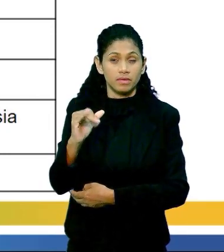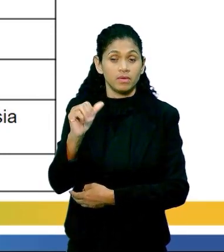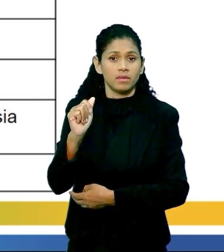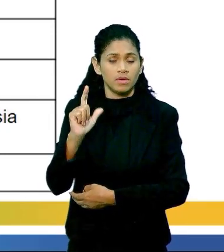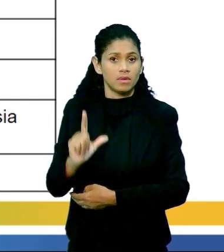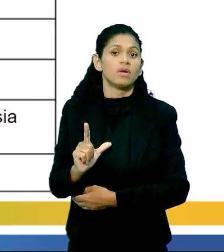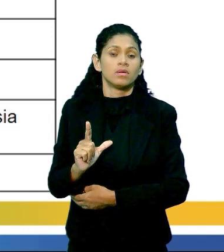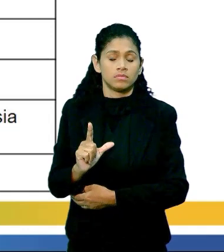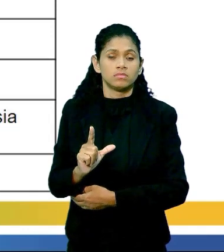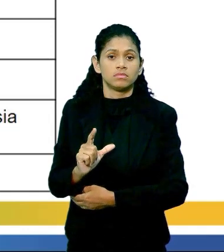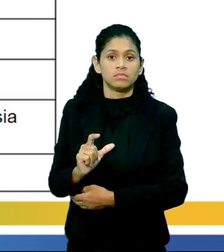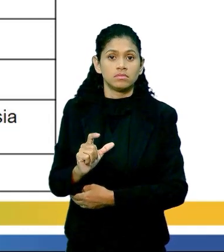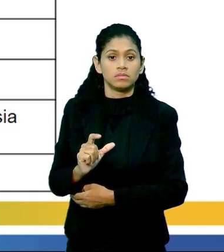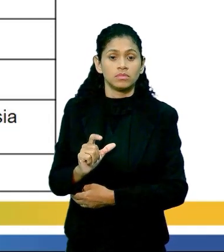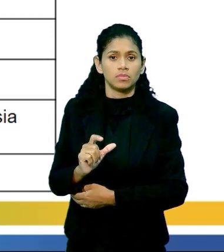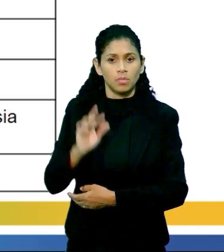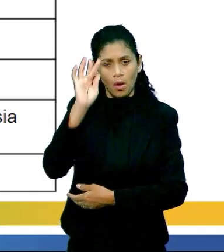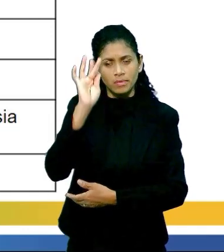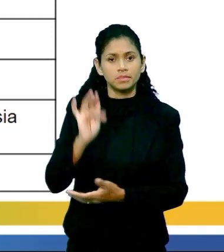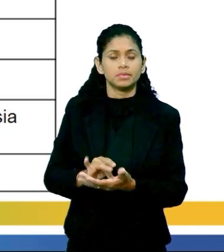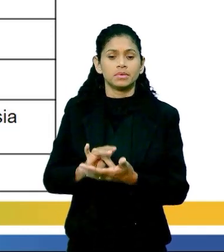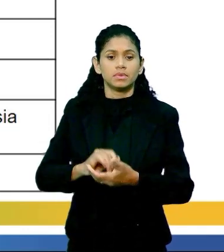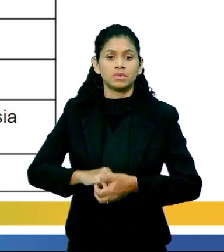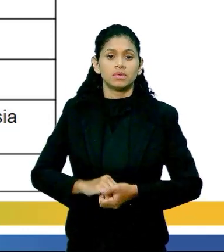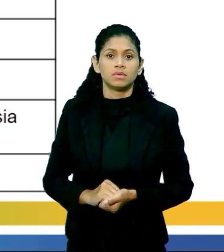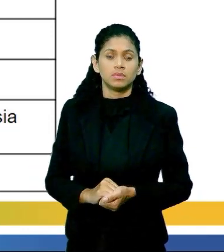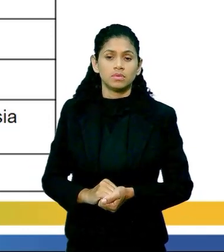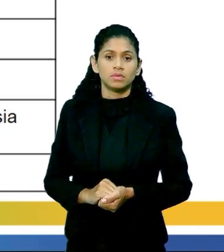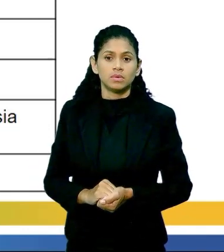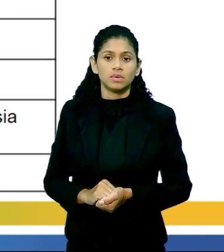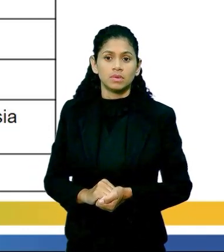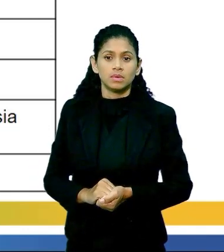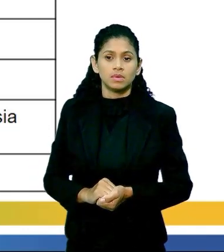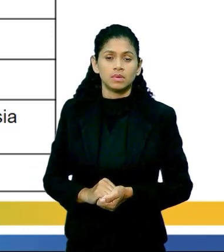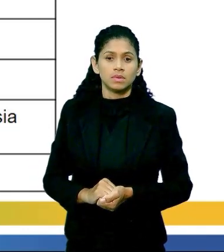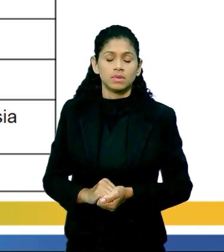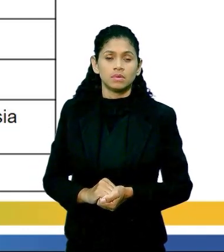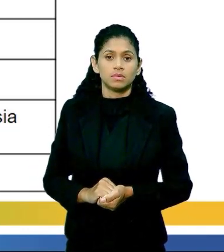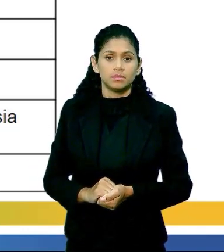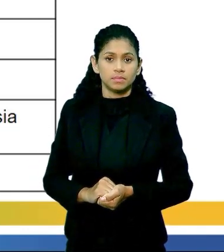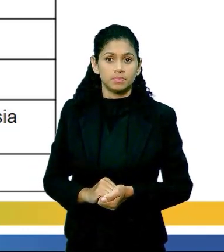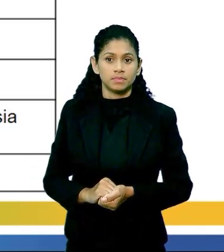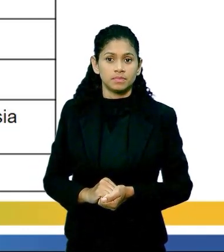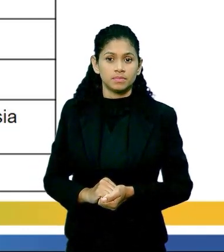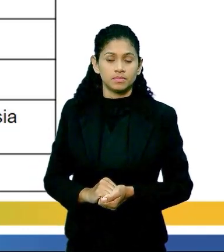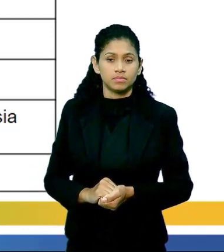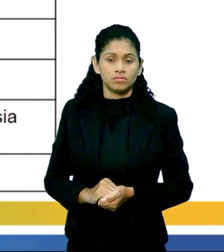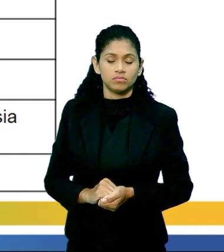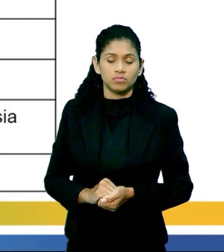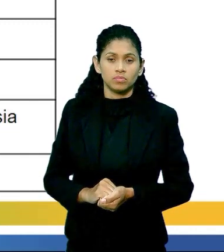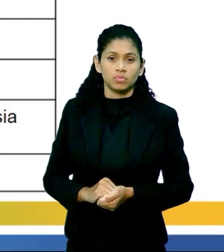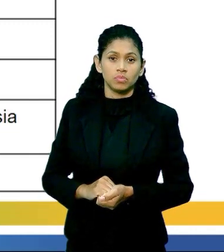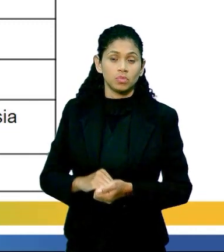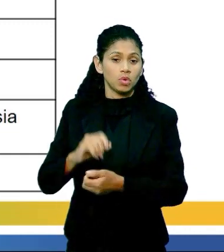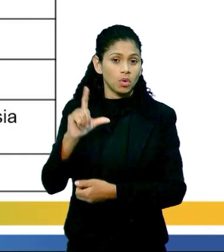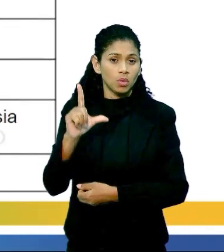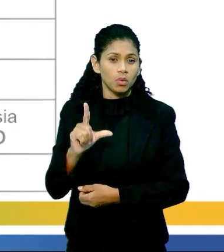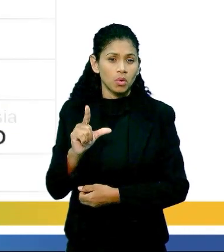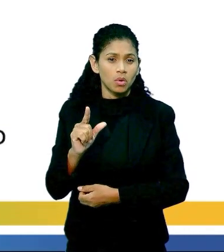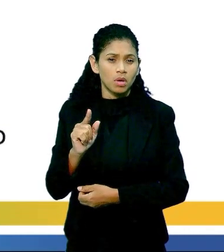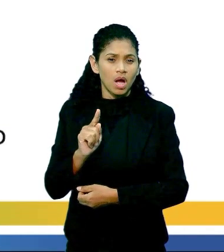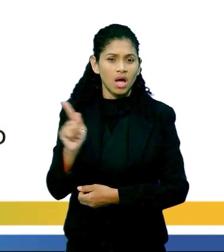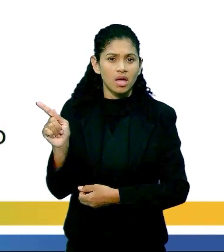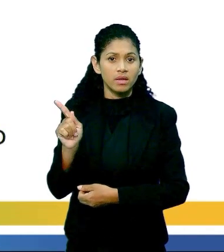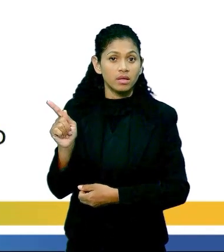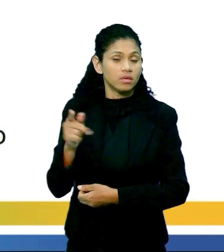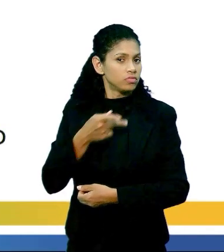todos os feriados são oficiais. Ou seja, eles são nacionais, oficiais. Então, não são poucos, são todos. Então,